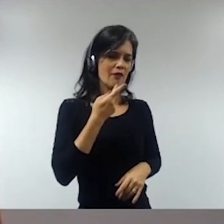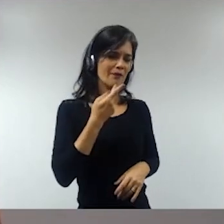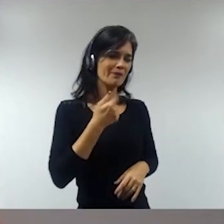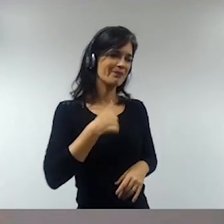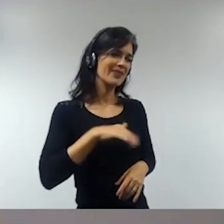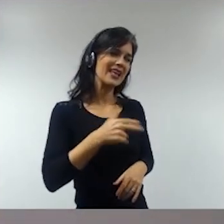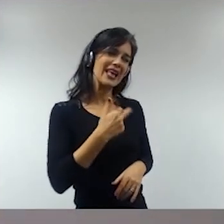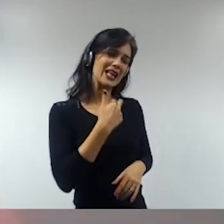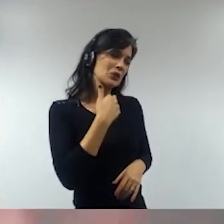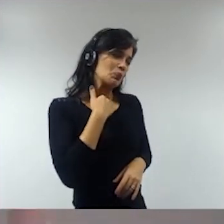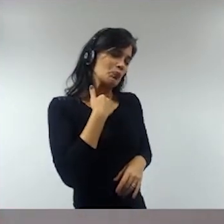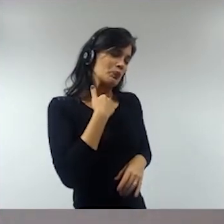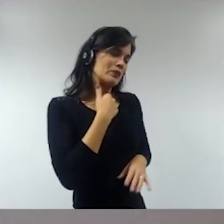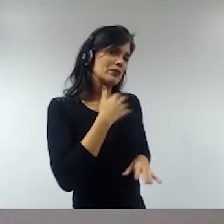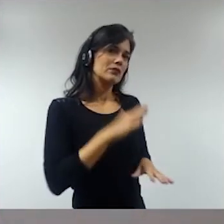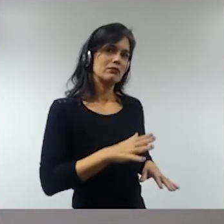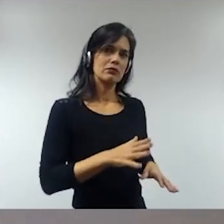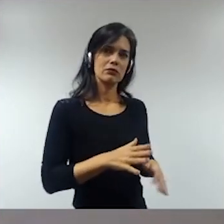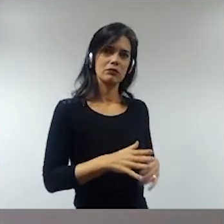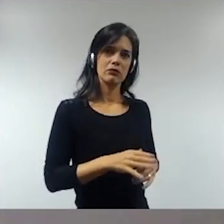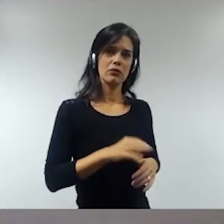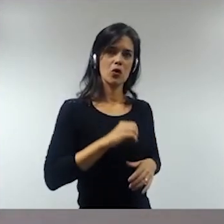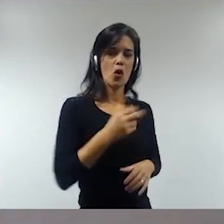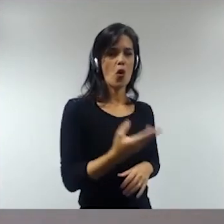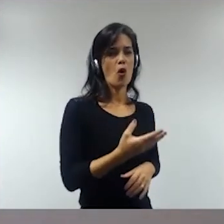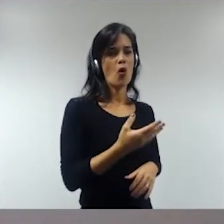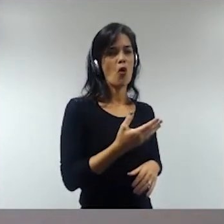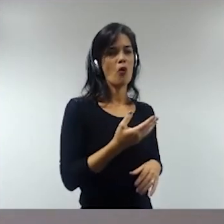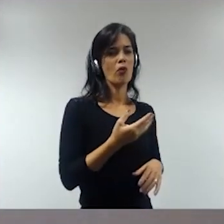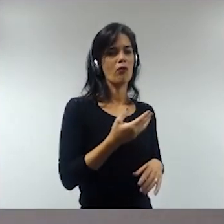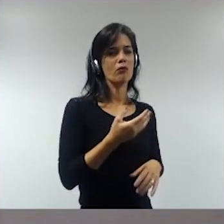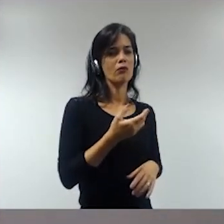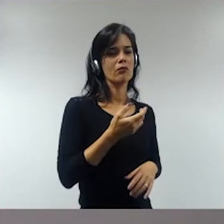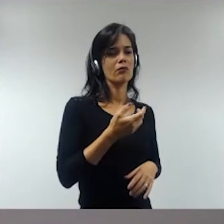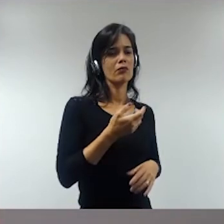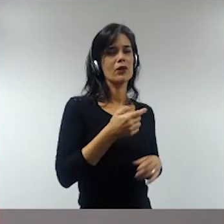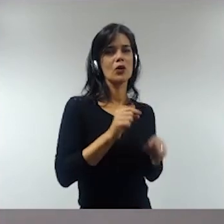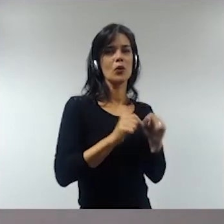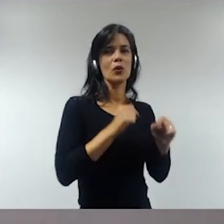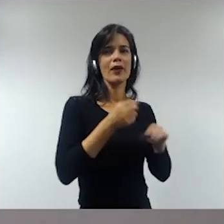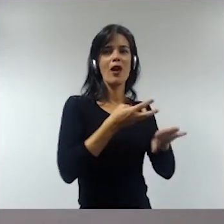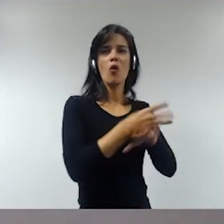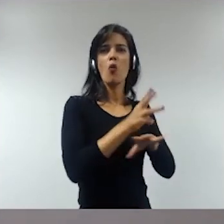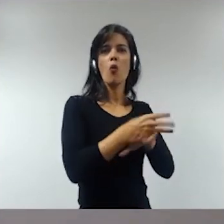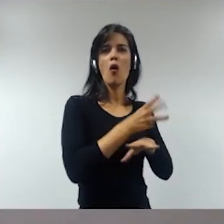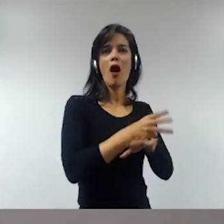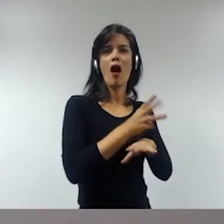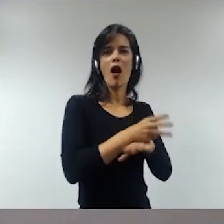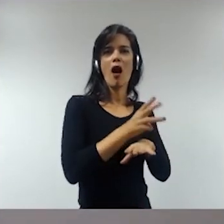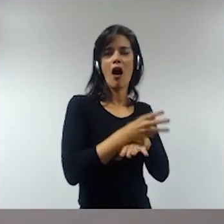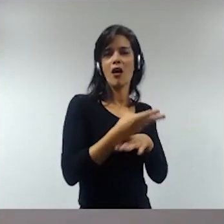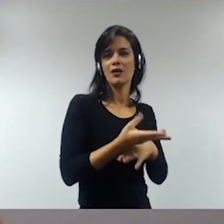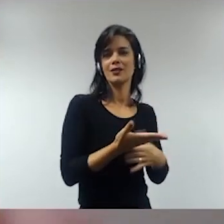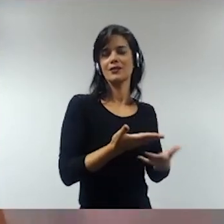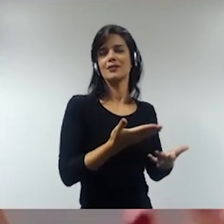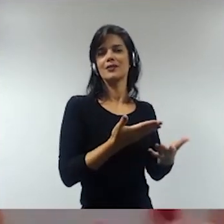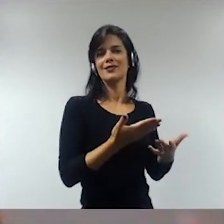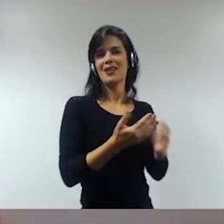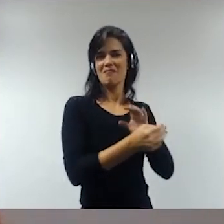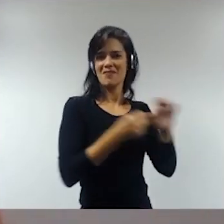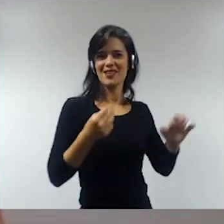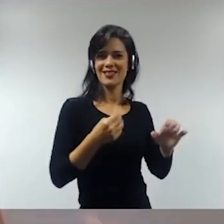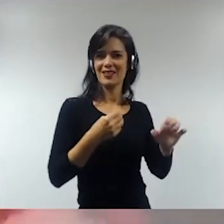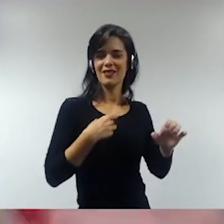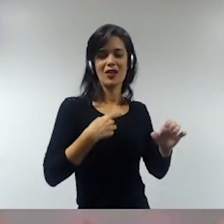está ocupado, quando manda a gente enviar um áudio e diz que não ouviu porque o filho estava numa aula de piano, como